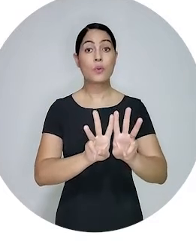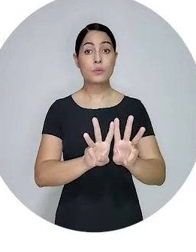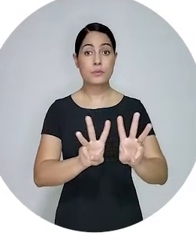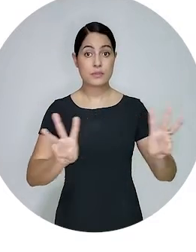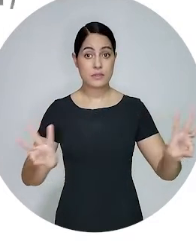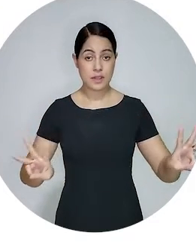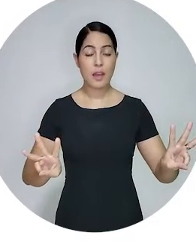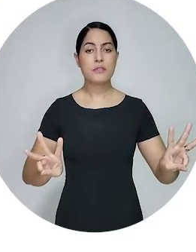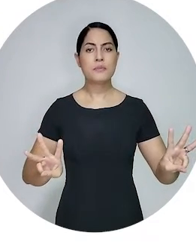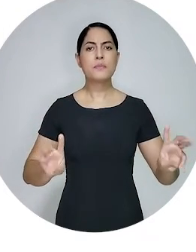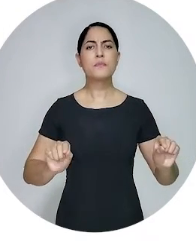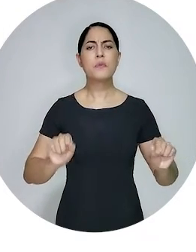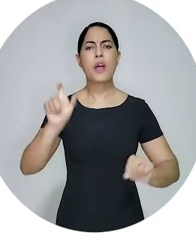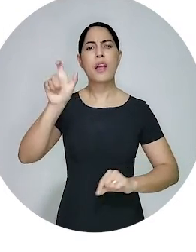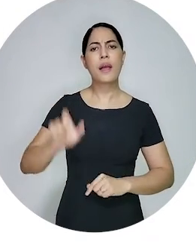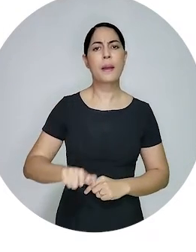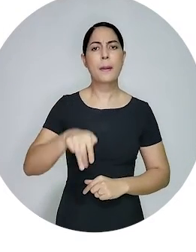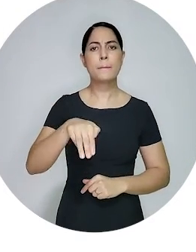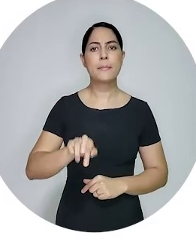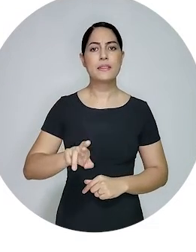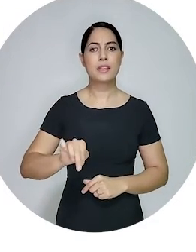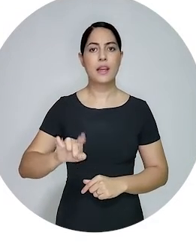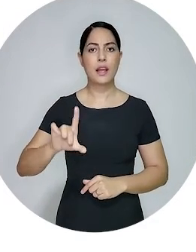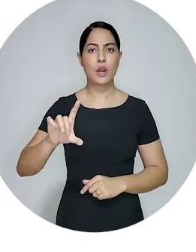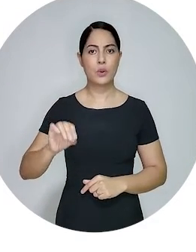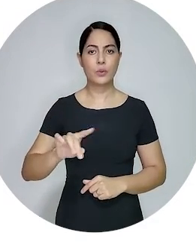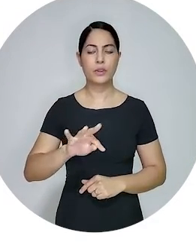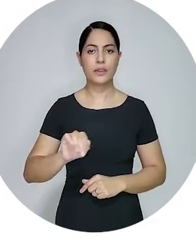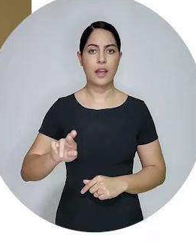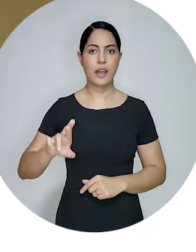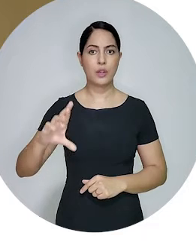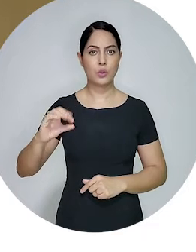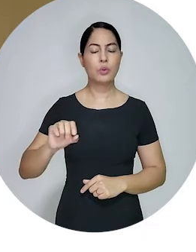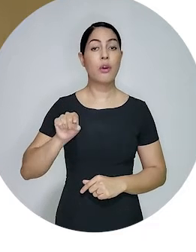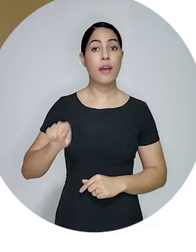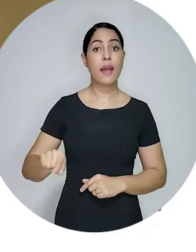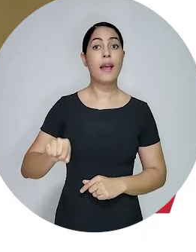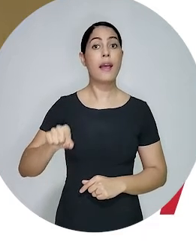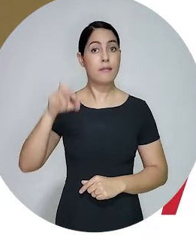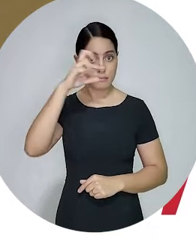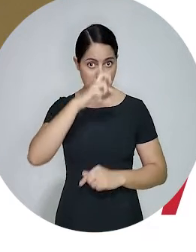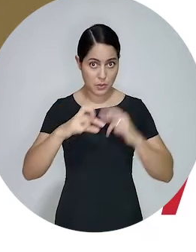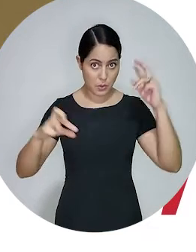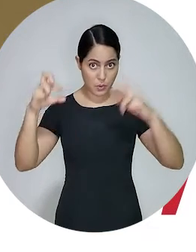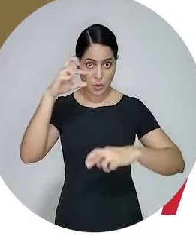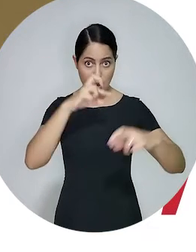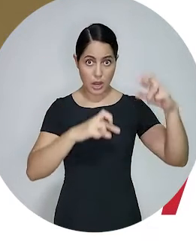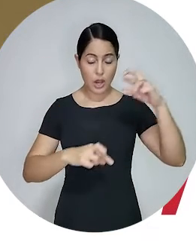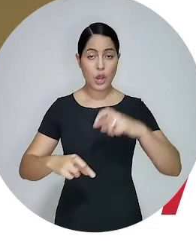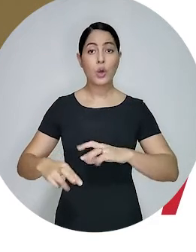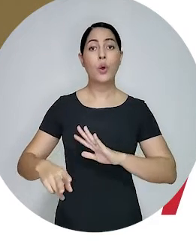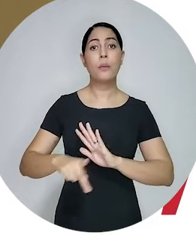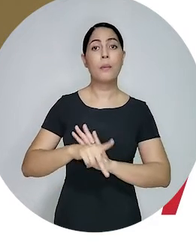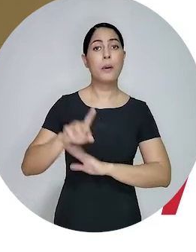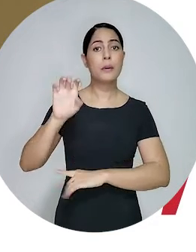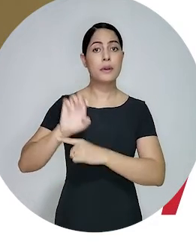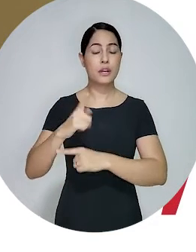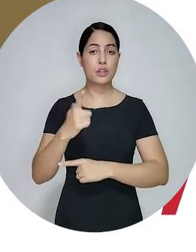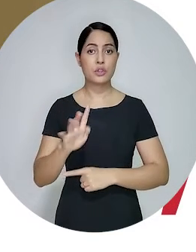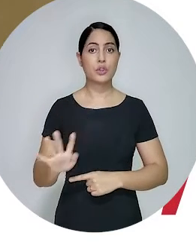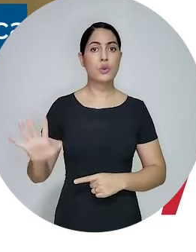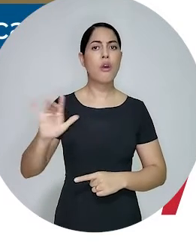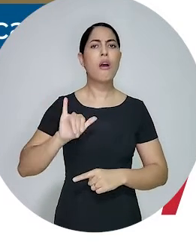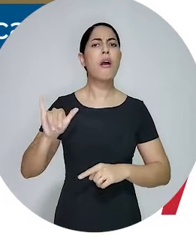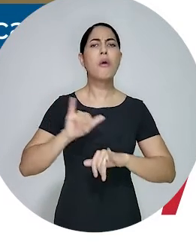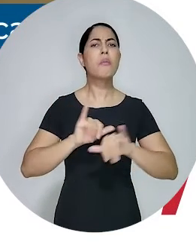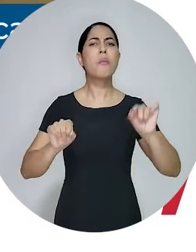Segundo o site, Marcelo Terto, procurador do estado de Goiás, afirma, abre aspas, a OAB sempre esteve ao lado da